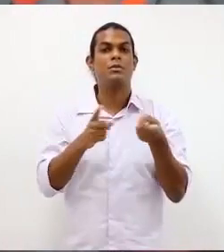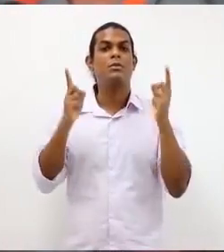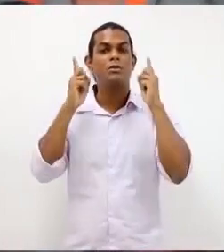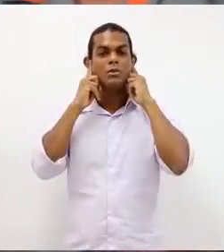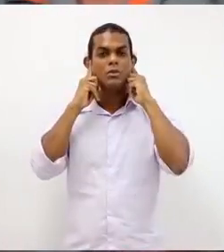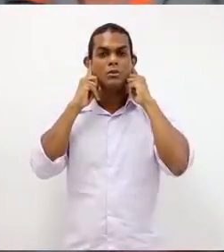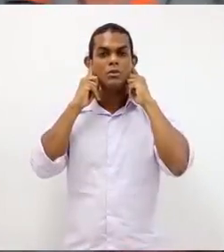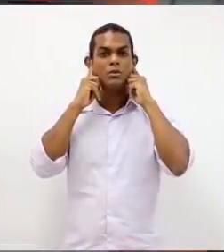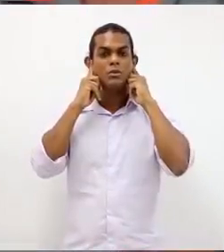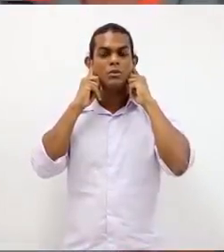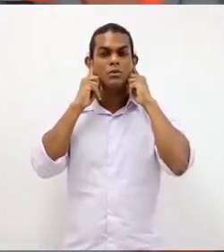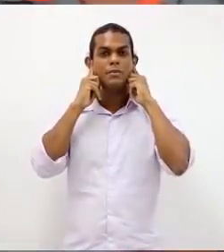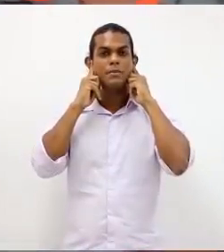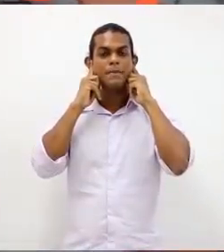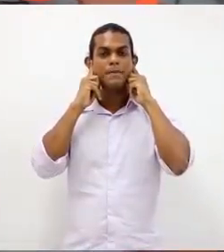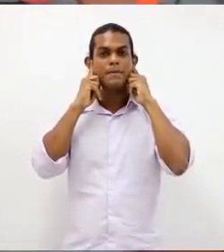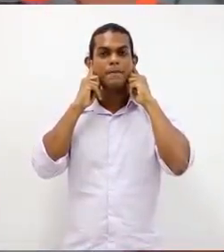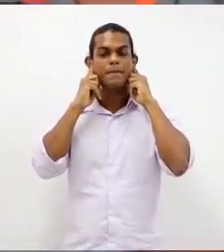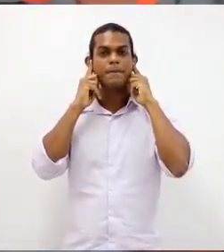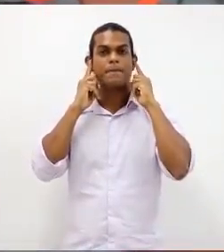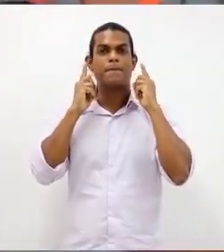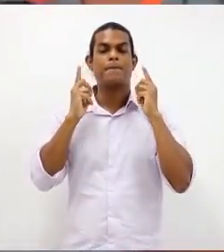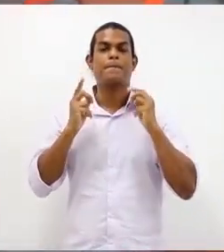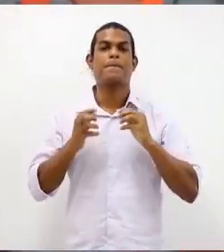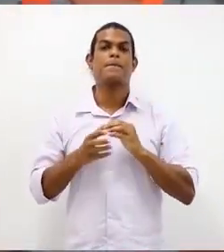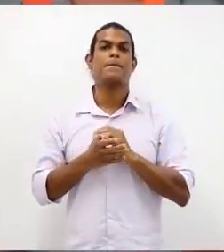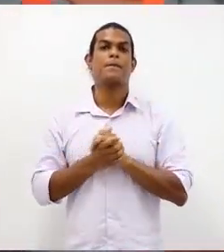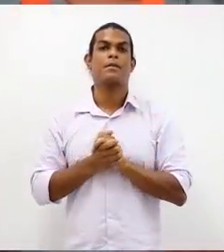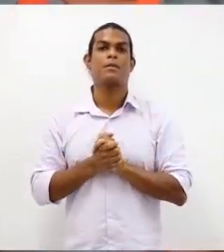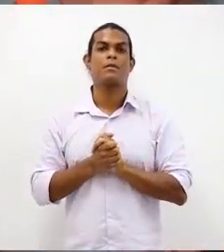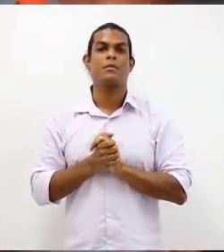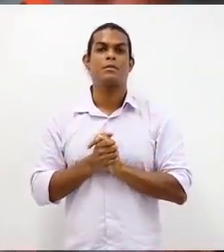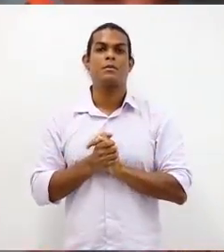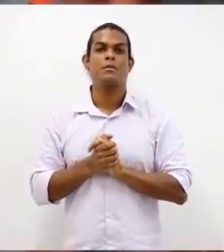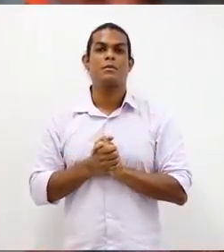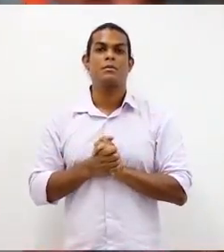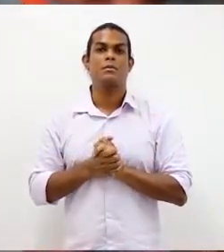bem encaixado. A obrigatoriedade de colocá-lo de forma bem encaixada.